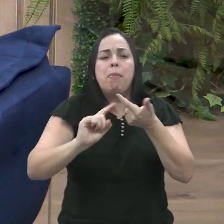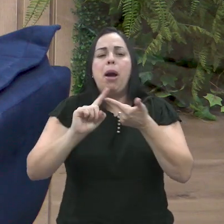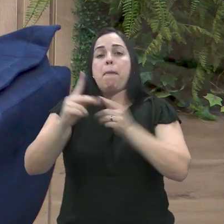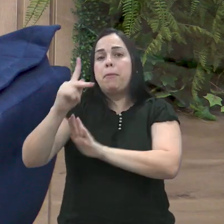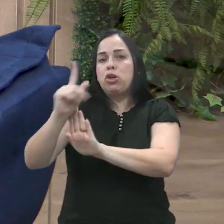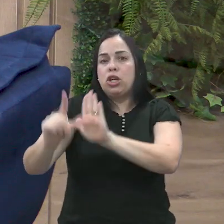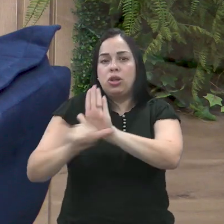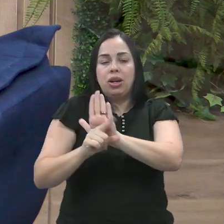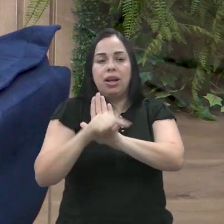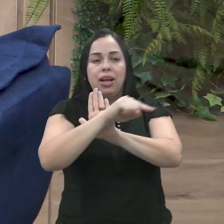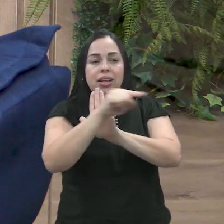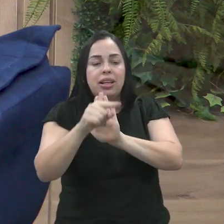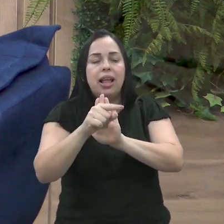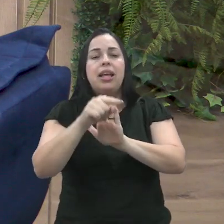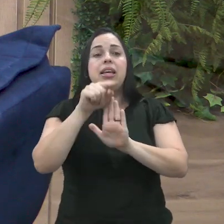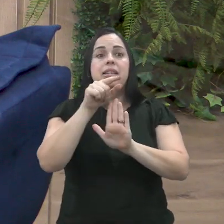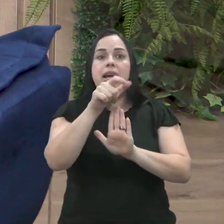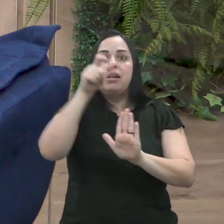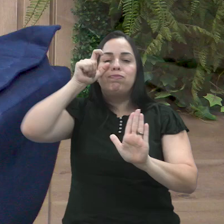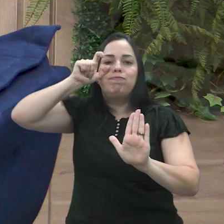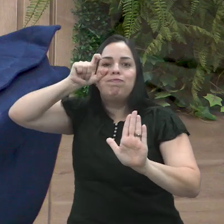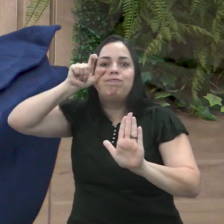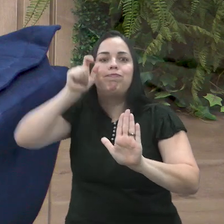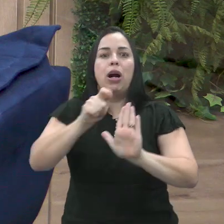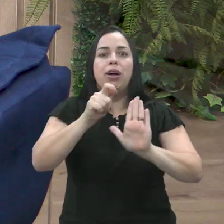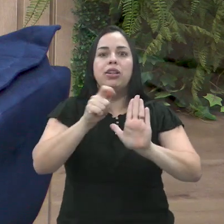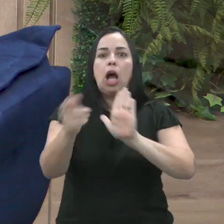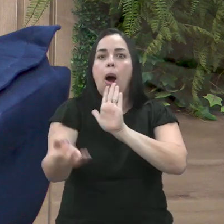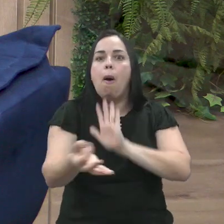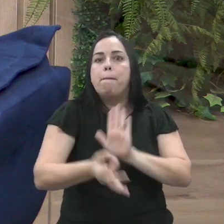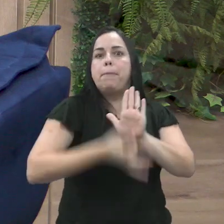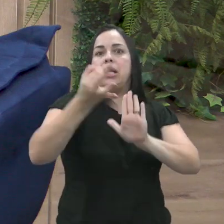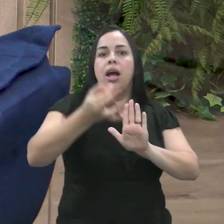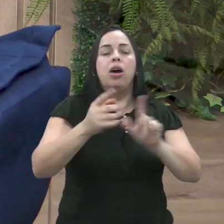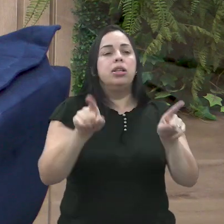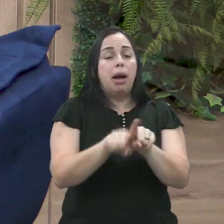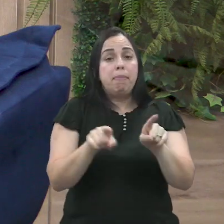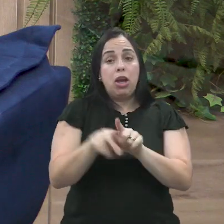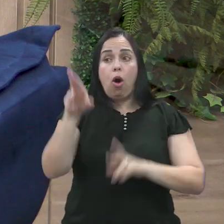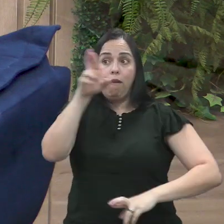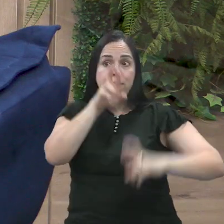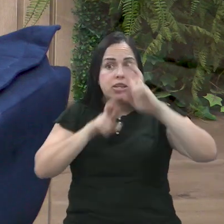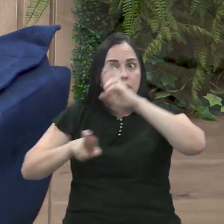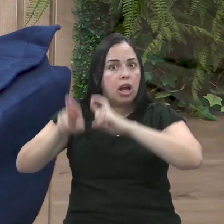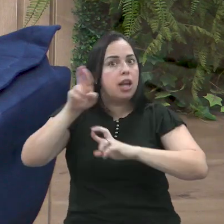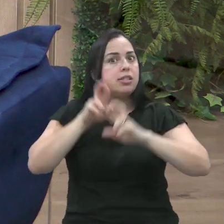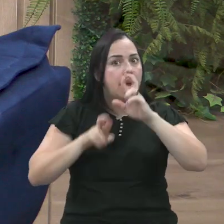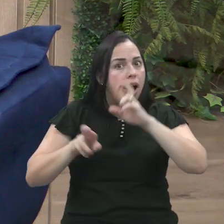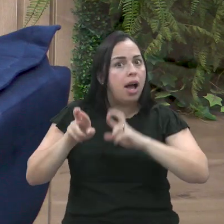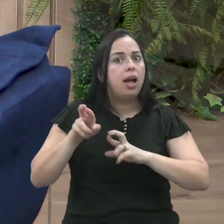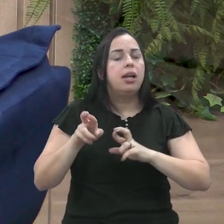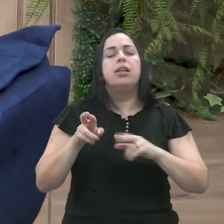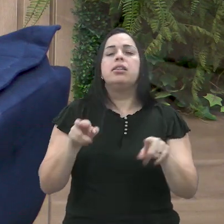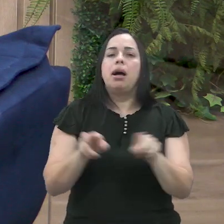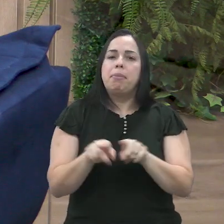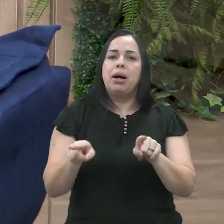que está acontecendo e provocando o cidadão também a participar disso, a fiscalizar as pessoas que ele elegeu e a